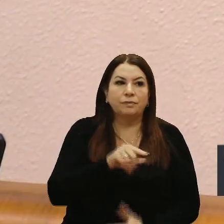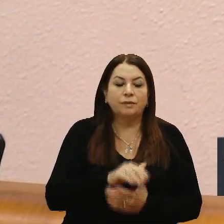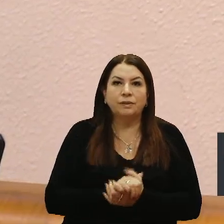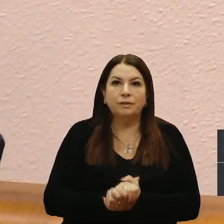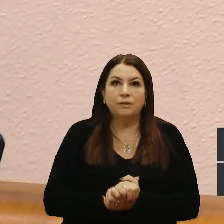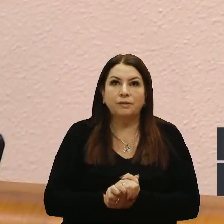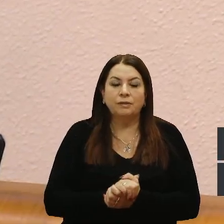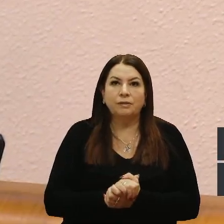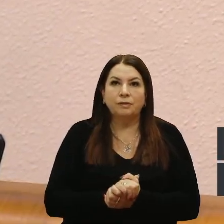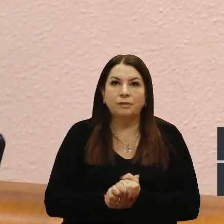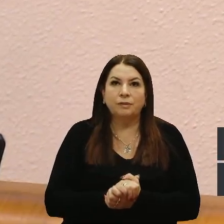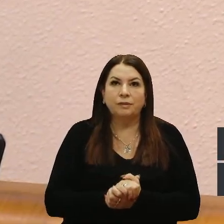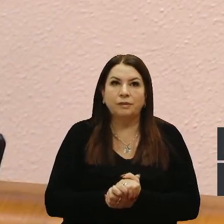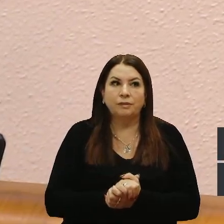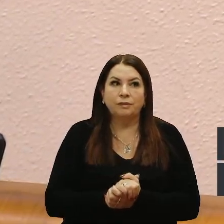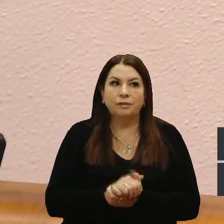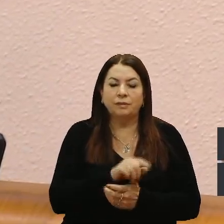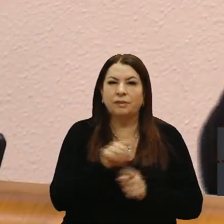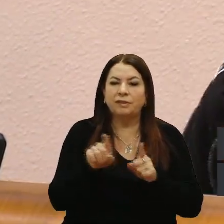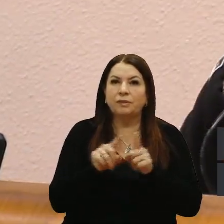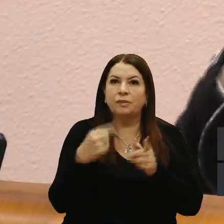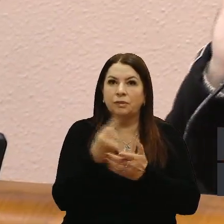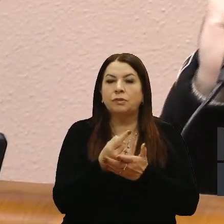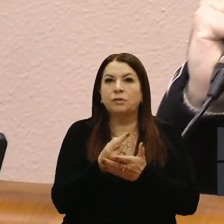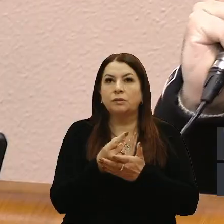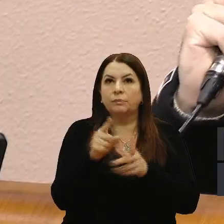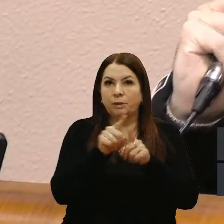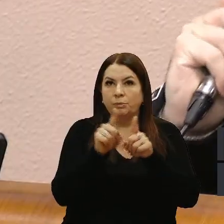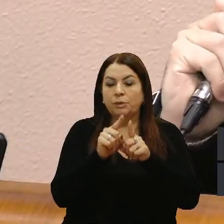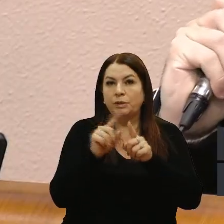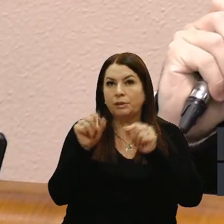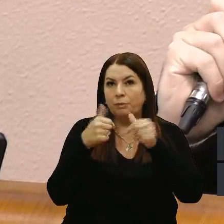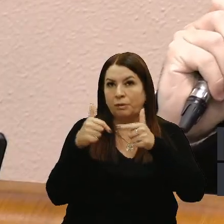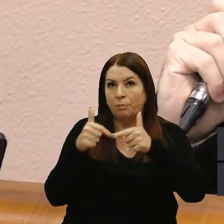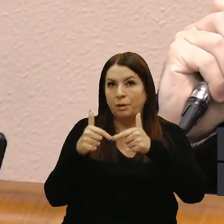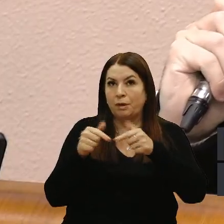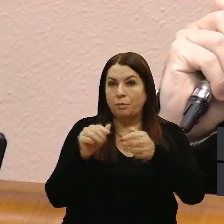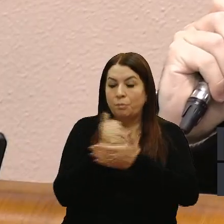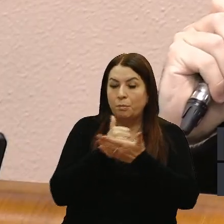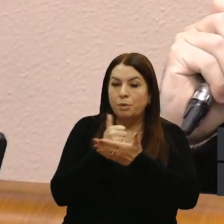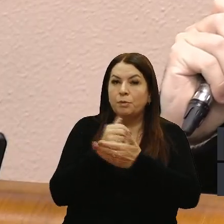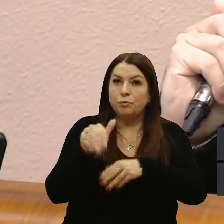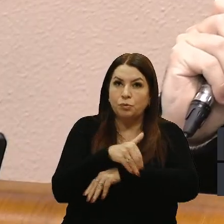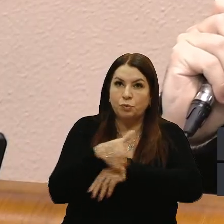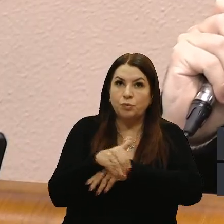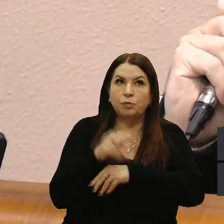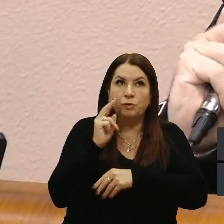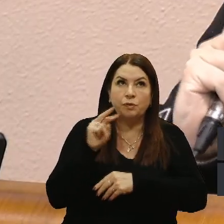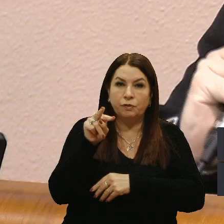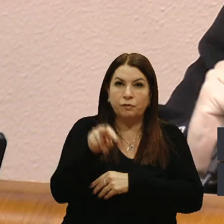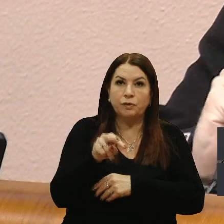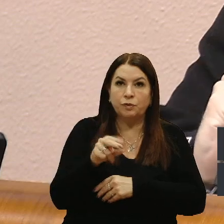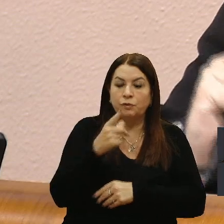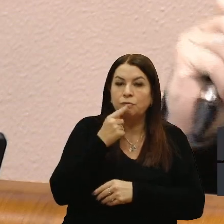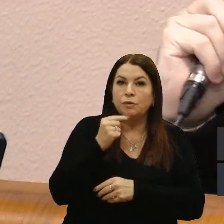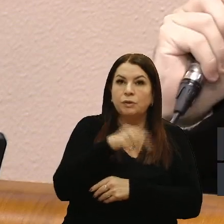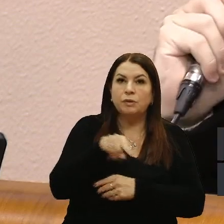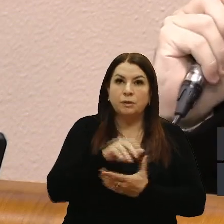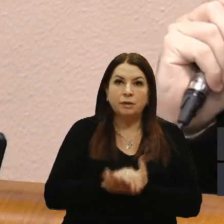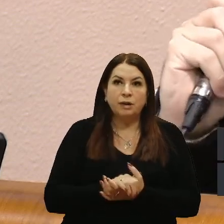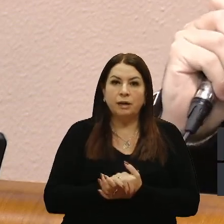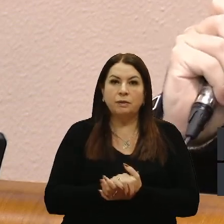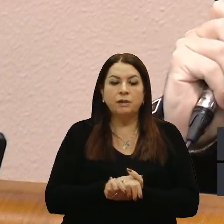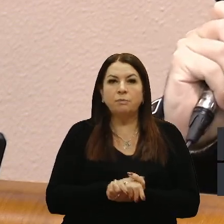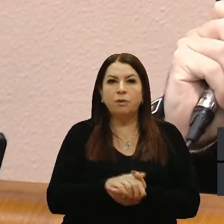lado aqui. O senhor vereador Fiuza falou antes sobre a questão do trabalho de base, né, na rua, e a gente tem visto o João Ex fazer isso muito bem. E